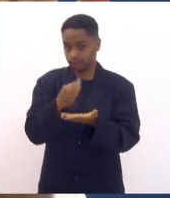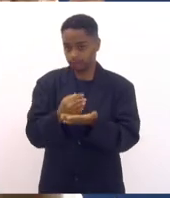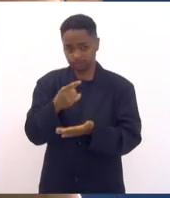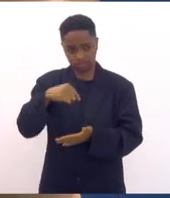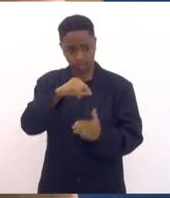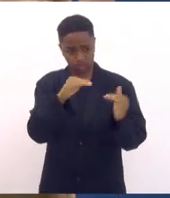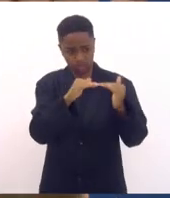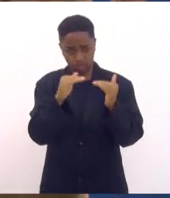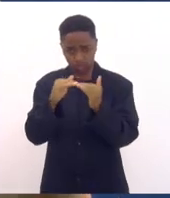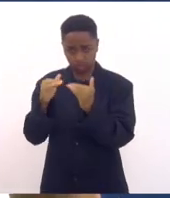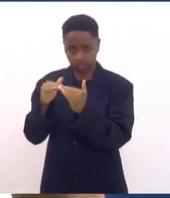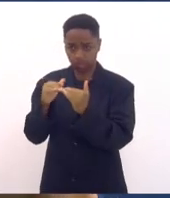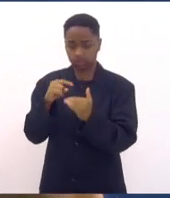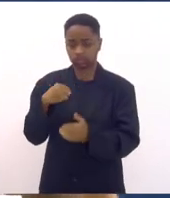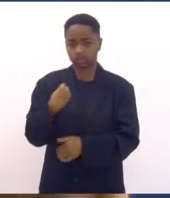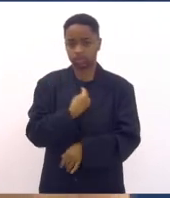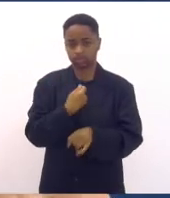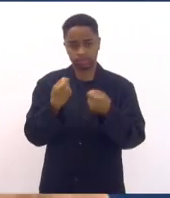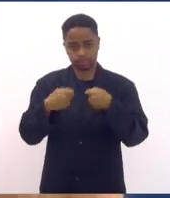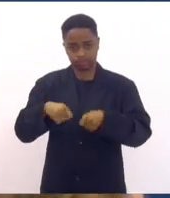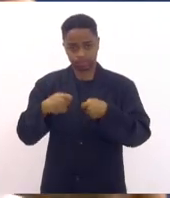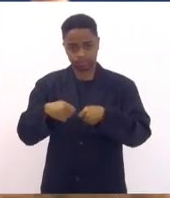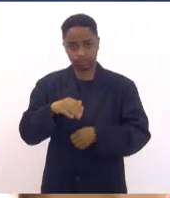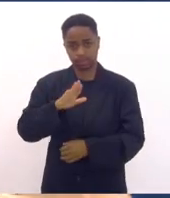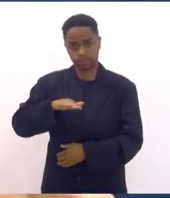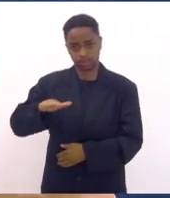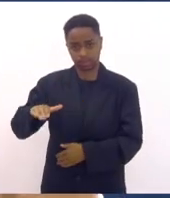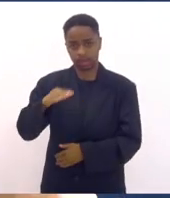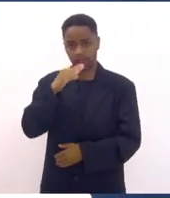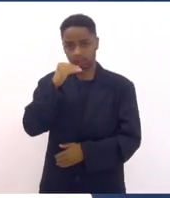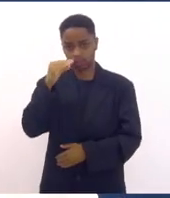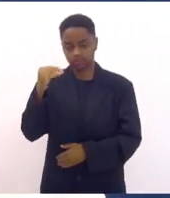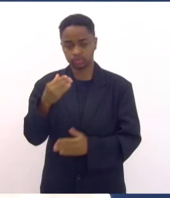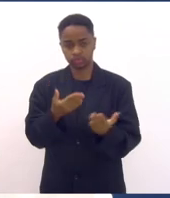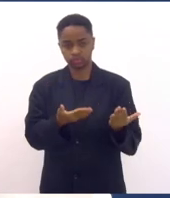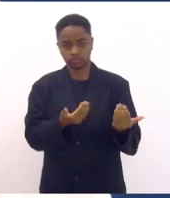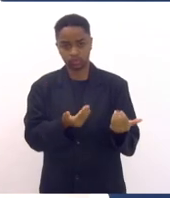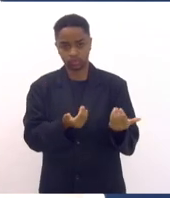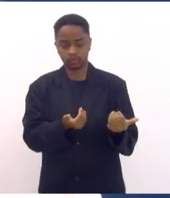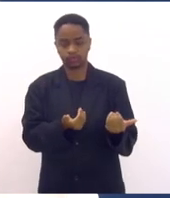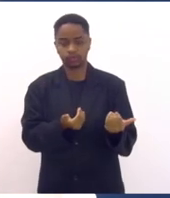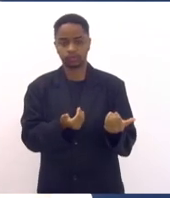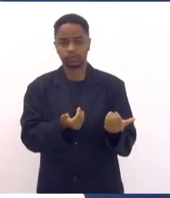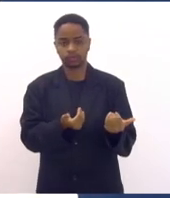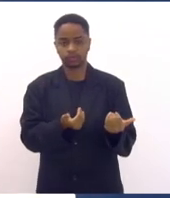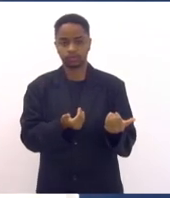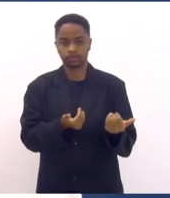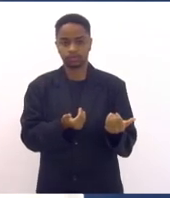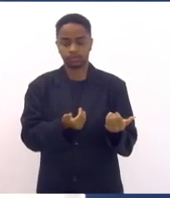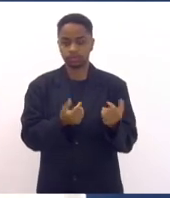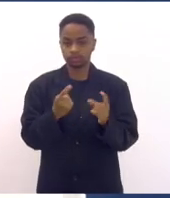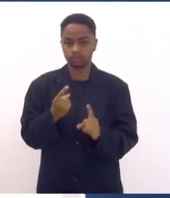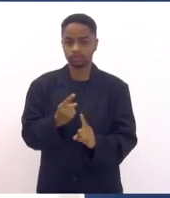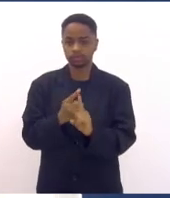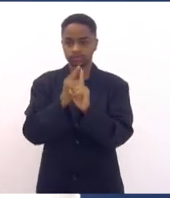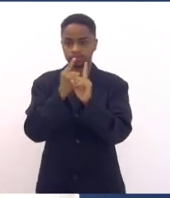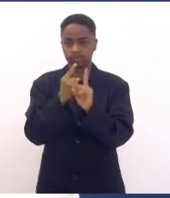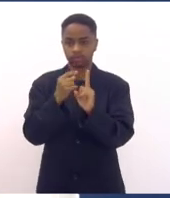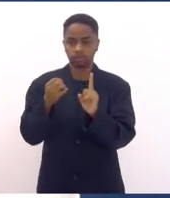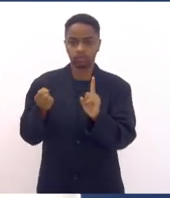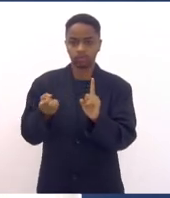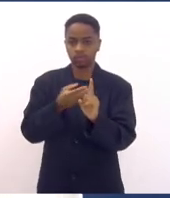comigo que nós estamos precisando que as nossas crianças adolescentes e jovens ah descubram de uma nova